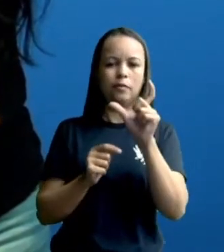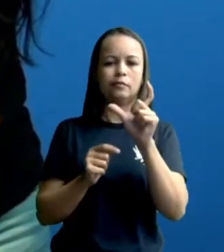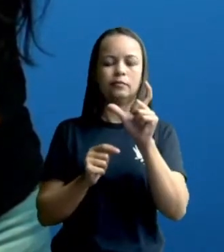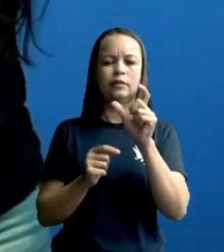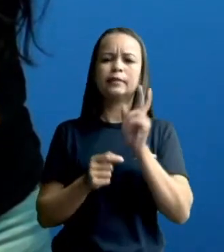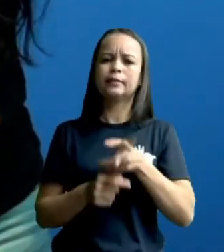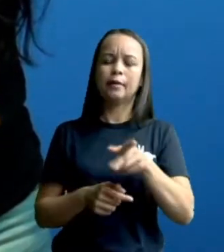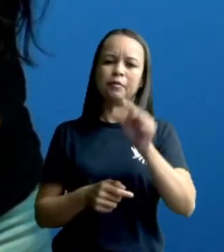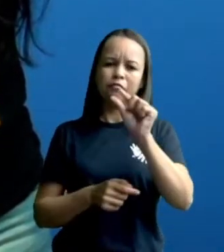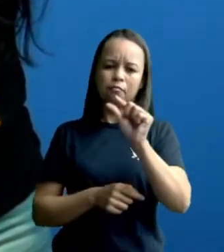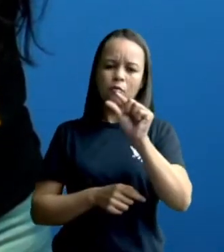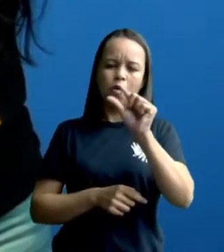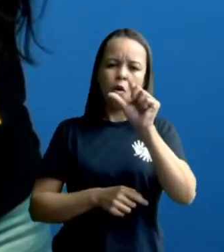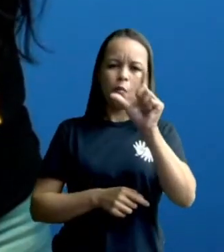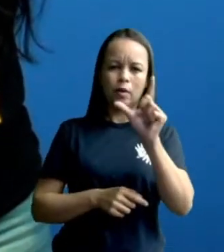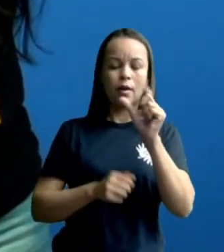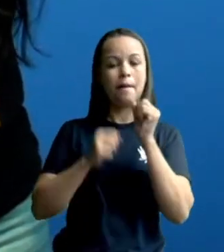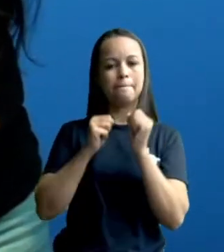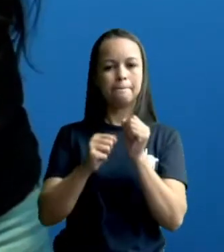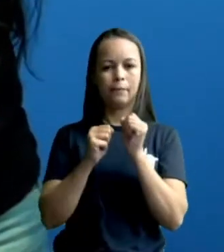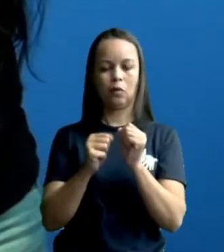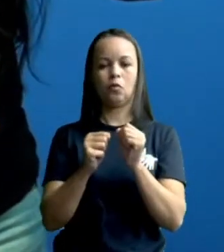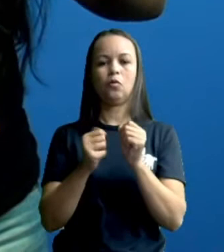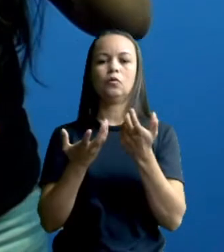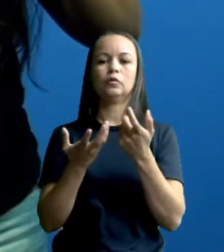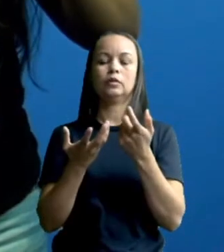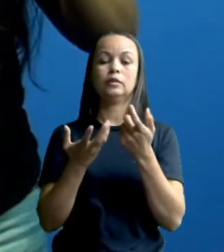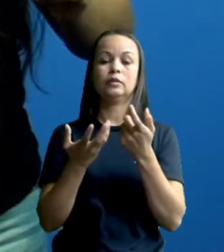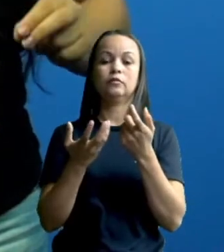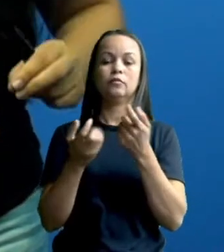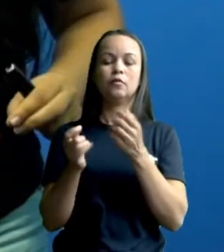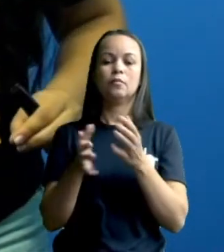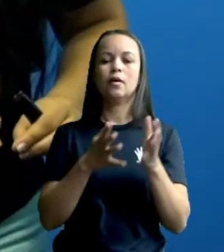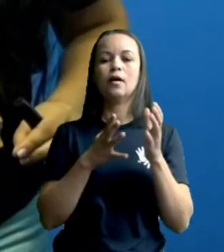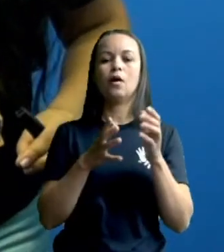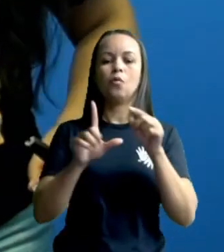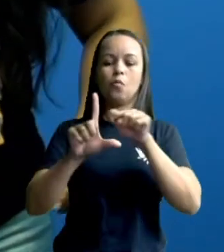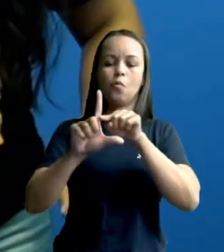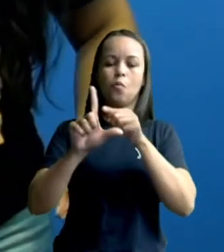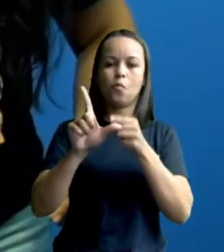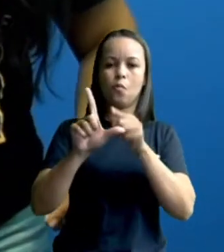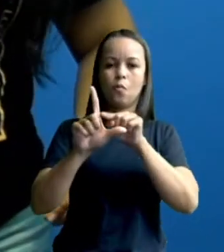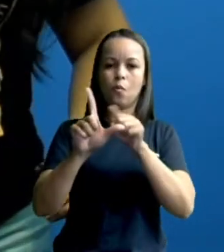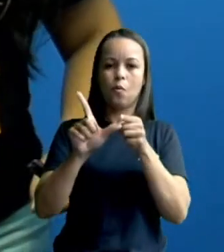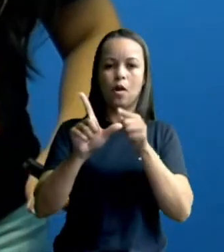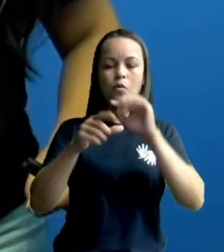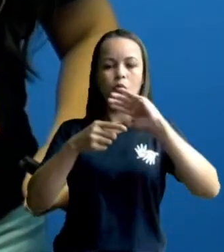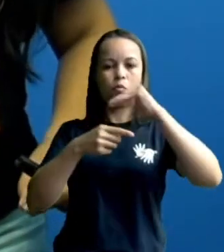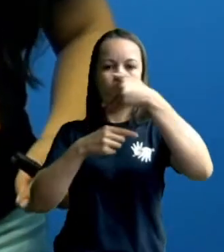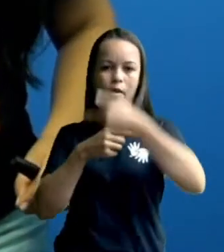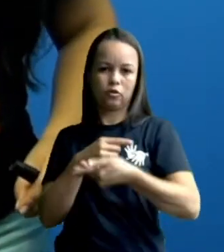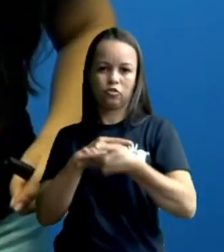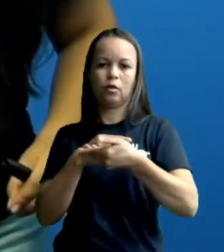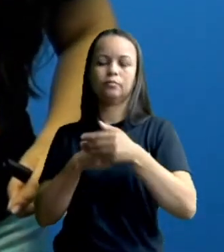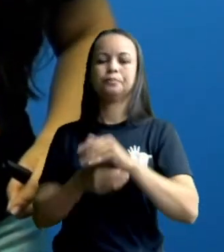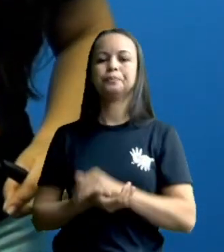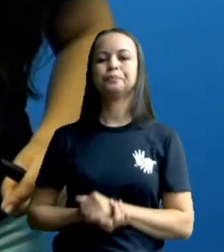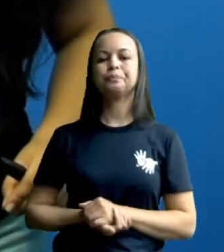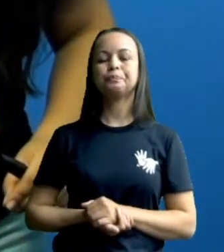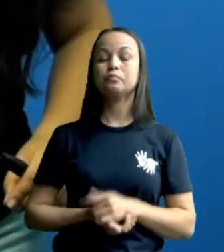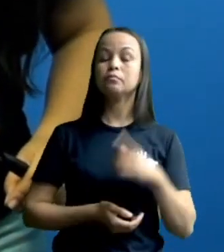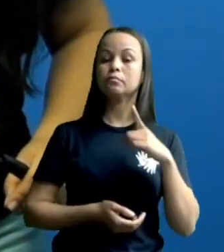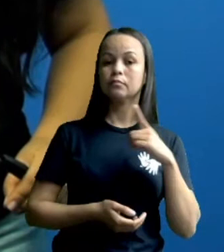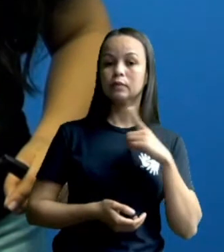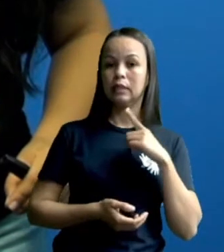que ele for aumentado, ele pode formar, ele vai formar um ângulo externo. Então, eu